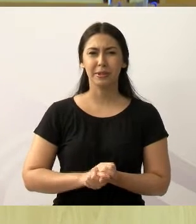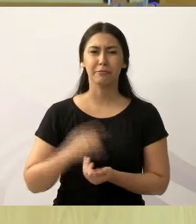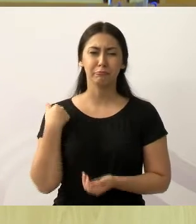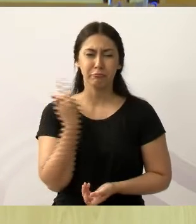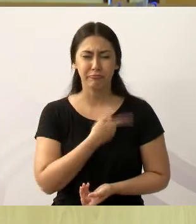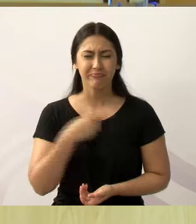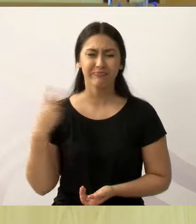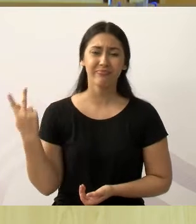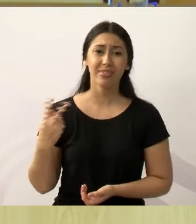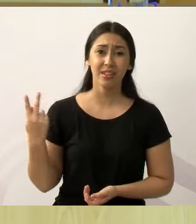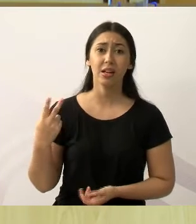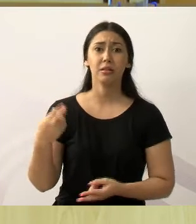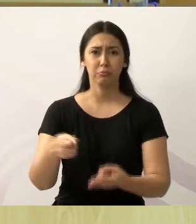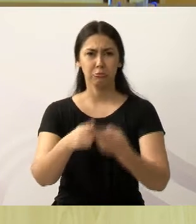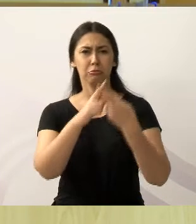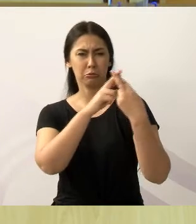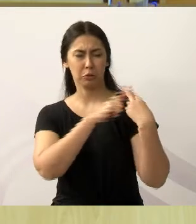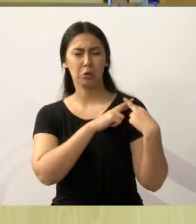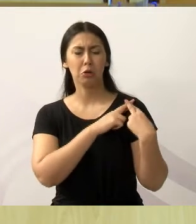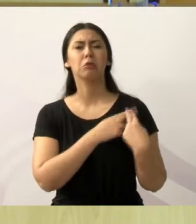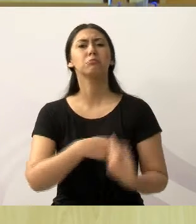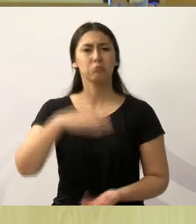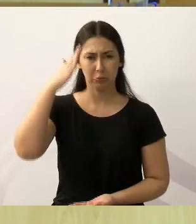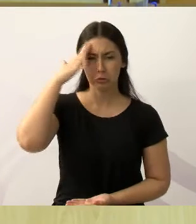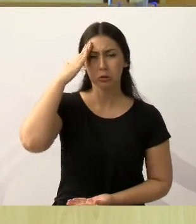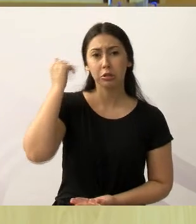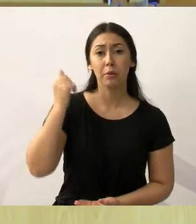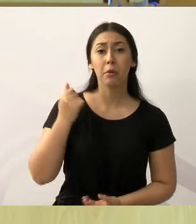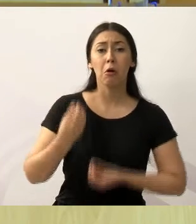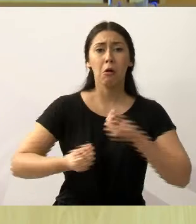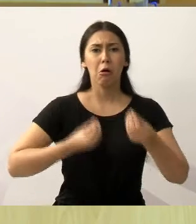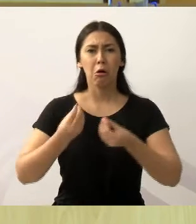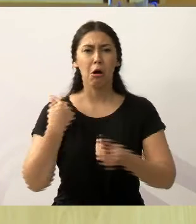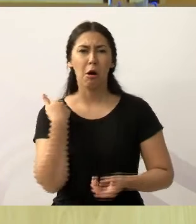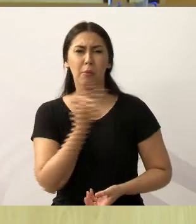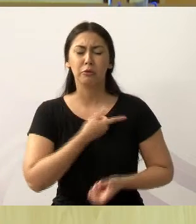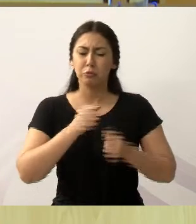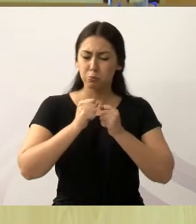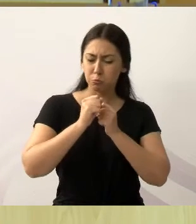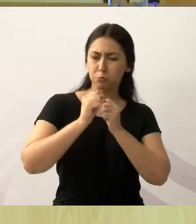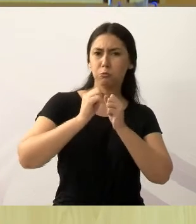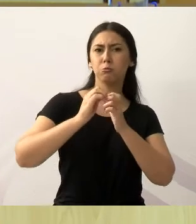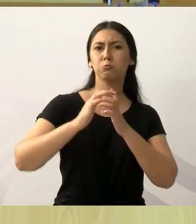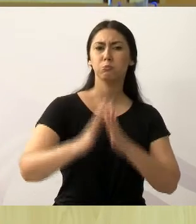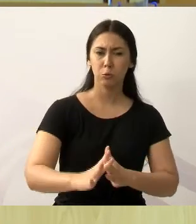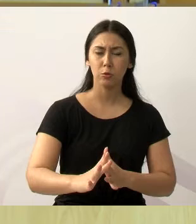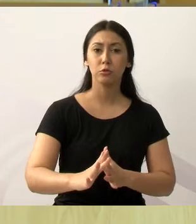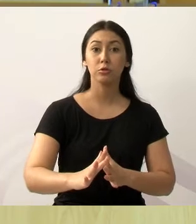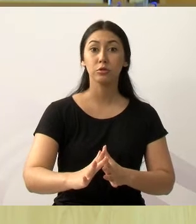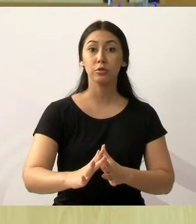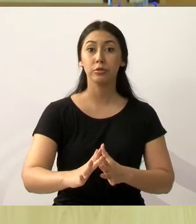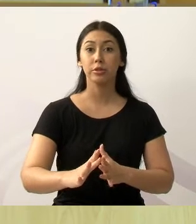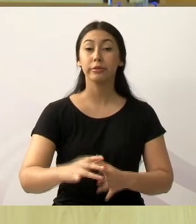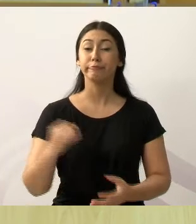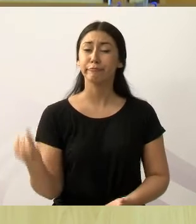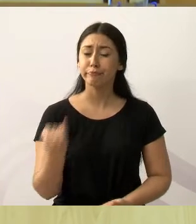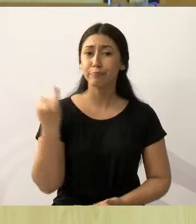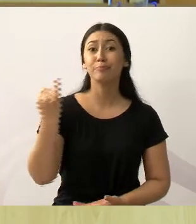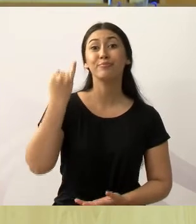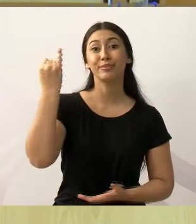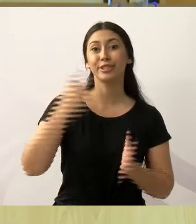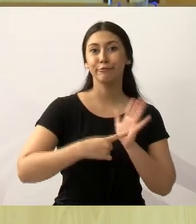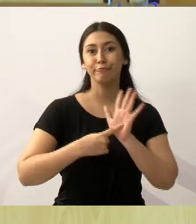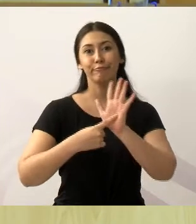funções que desempenhamos e do quanto nossas atitudes nossos atos e condutas resolução